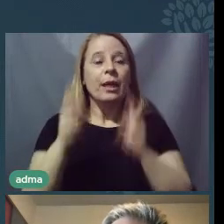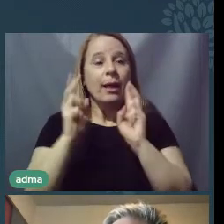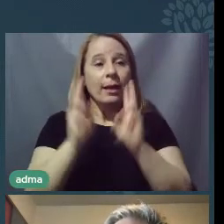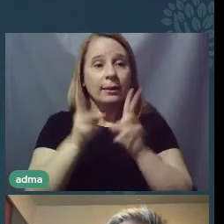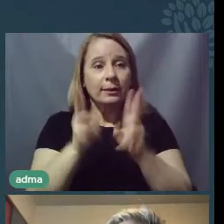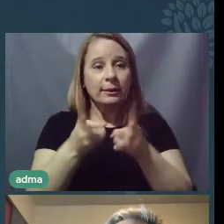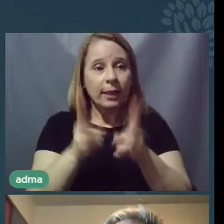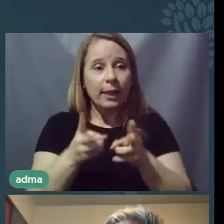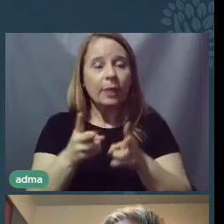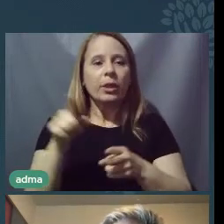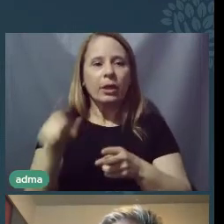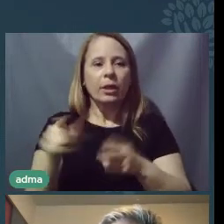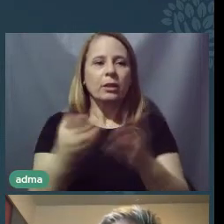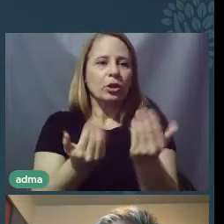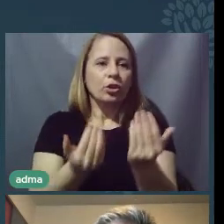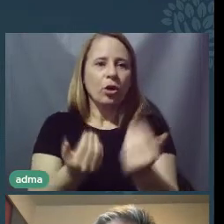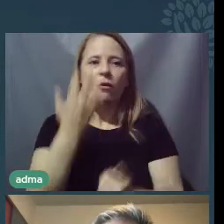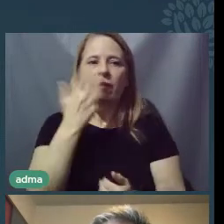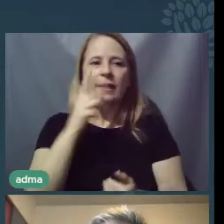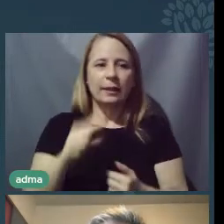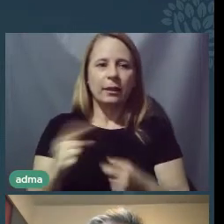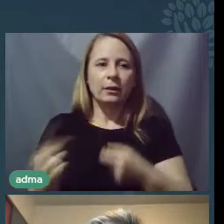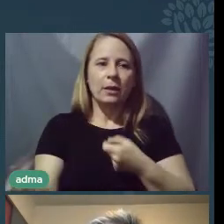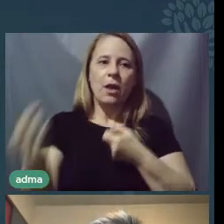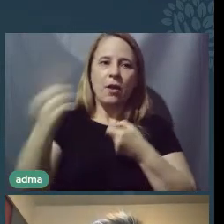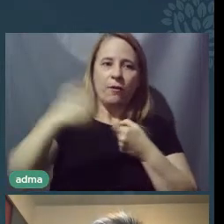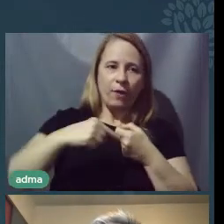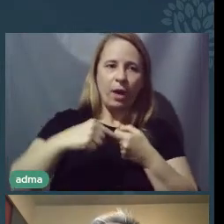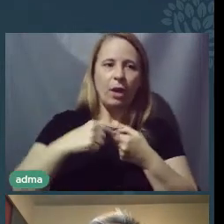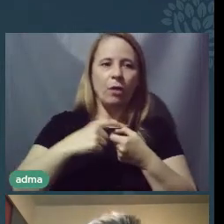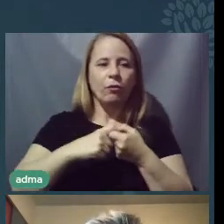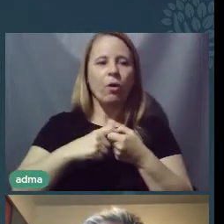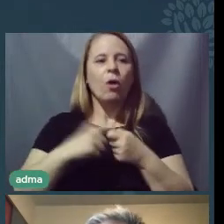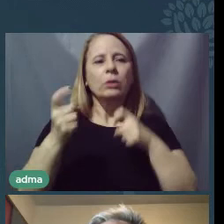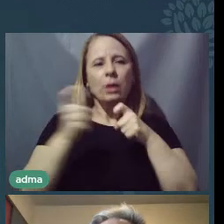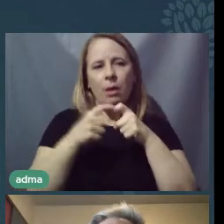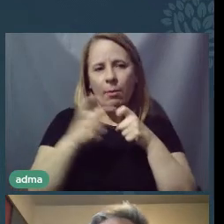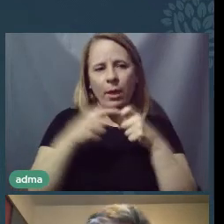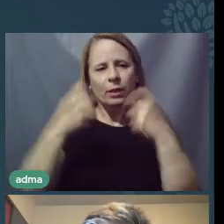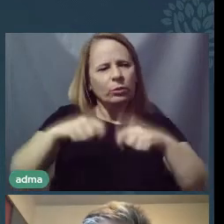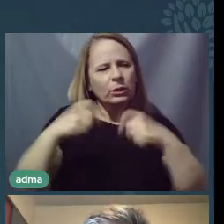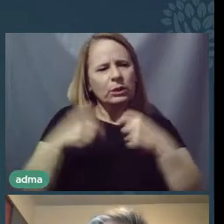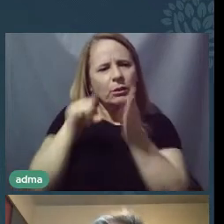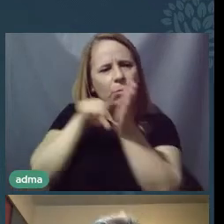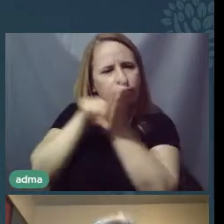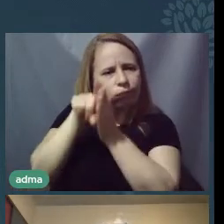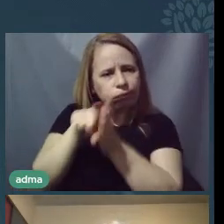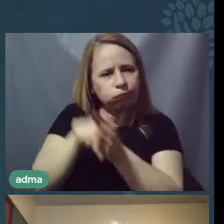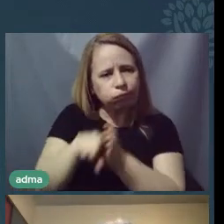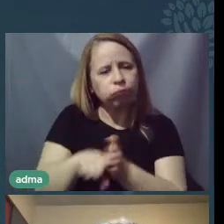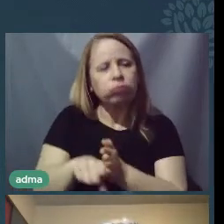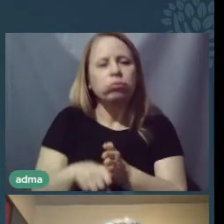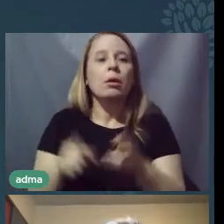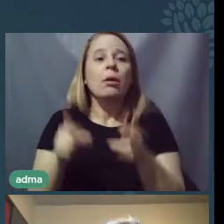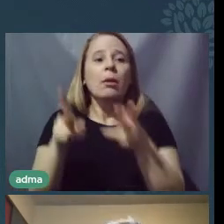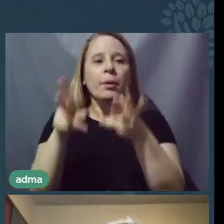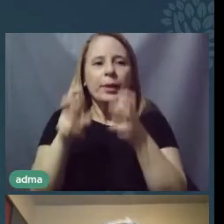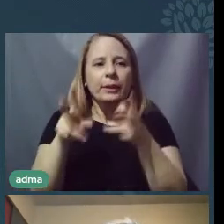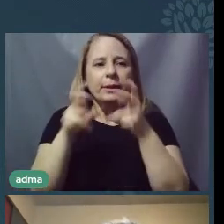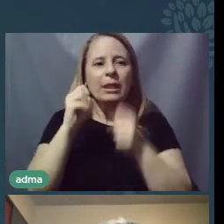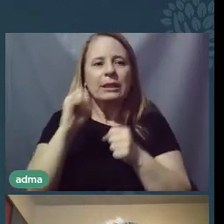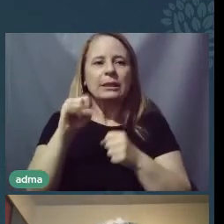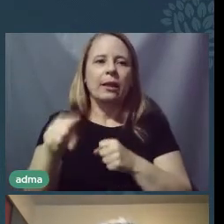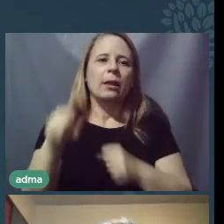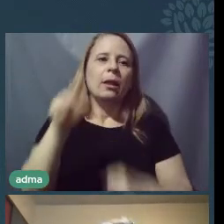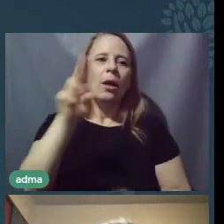criança, adolescente, for a visita com vocês, façam, por favor, incluam